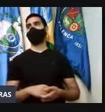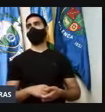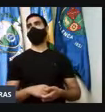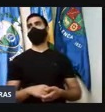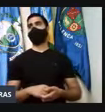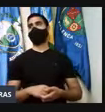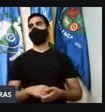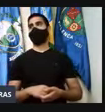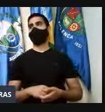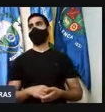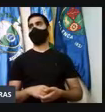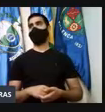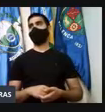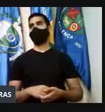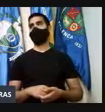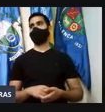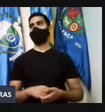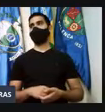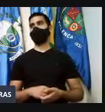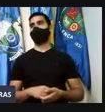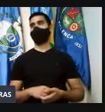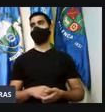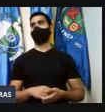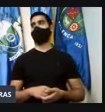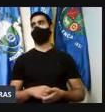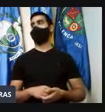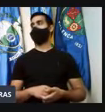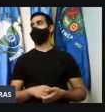Presidente, eu vou seguir a maioria, convocação.